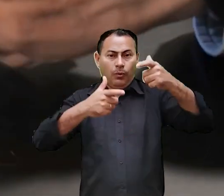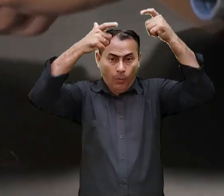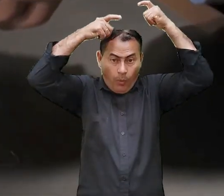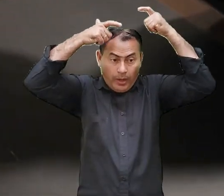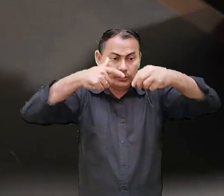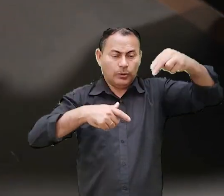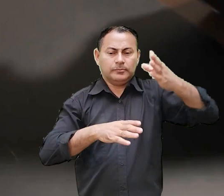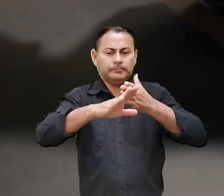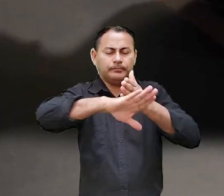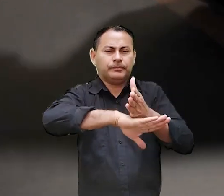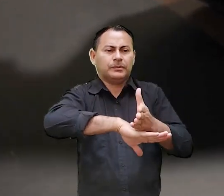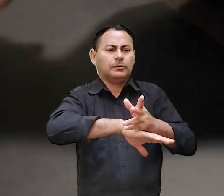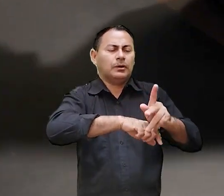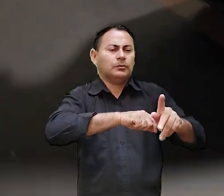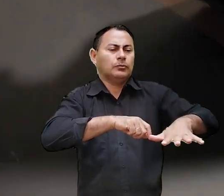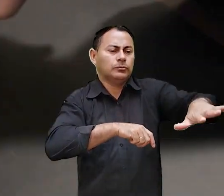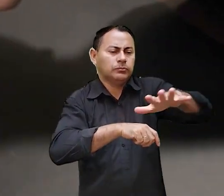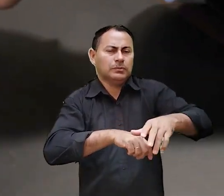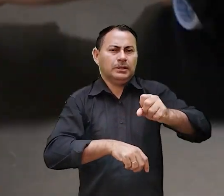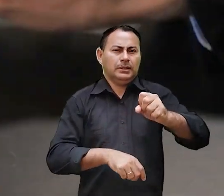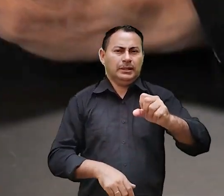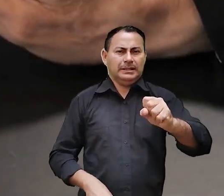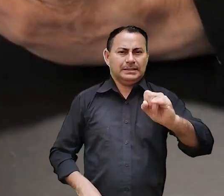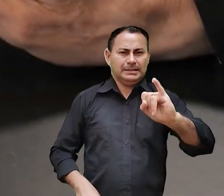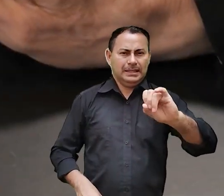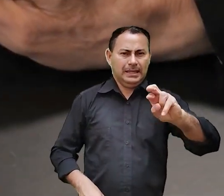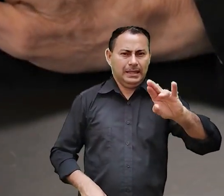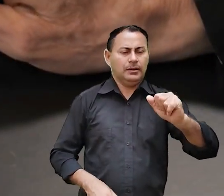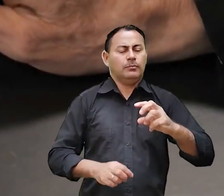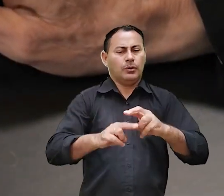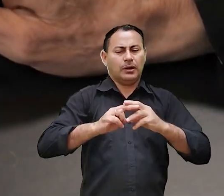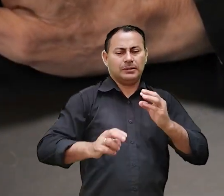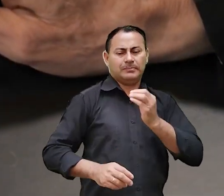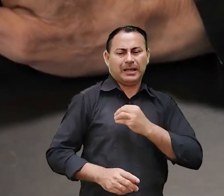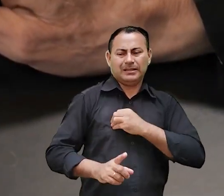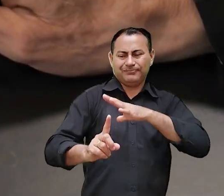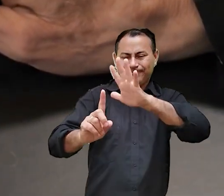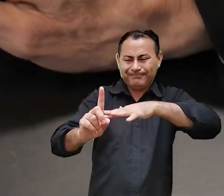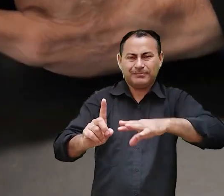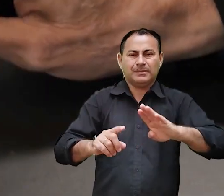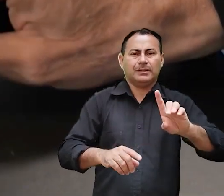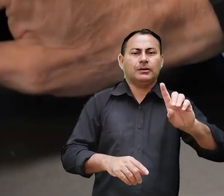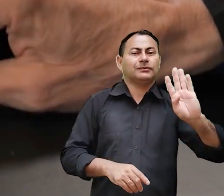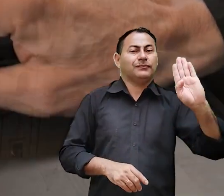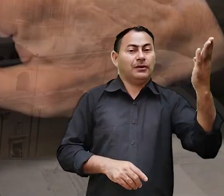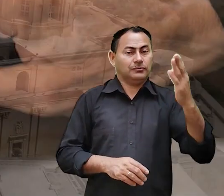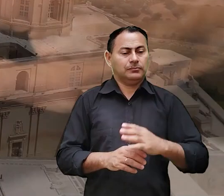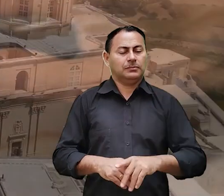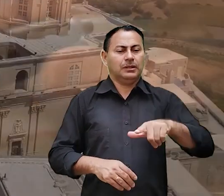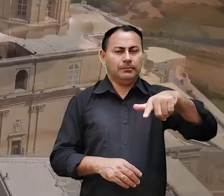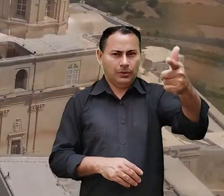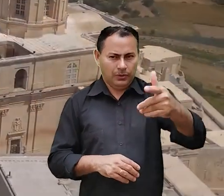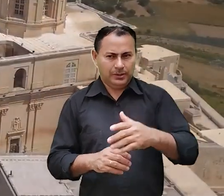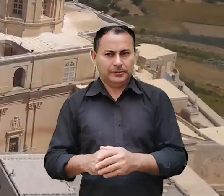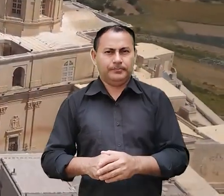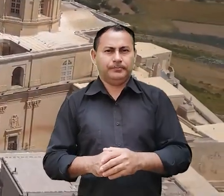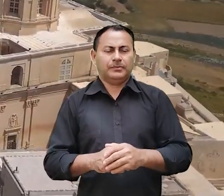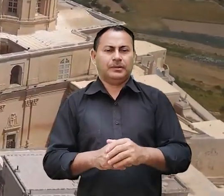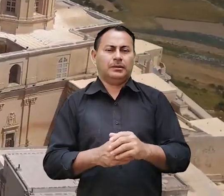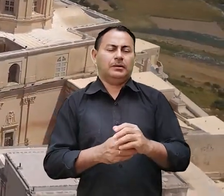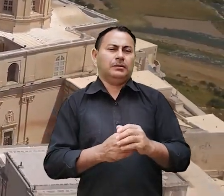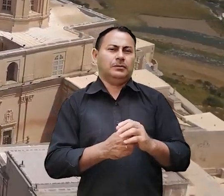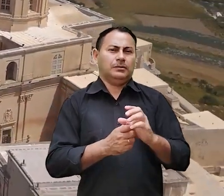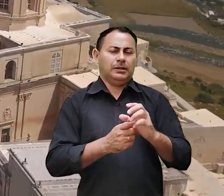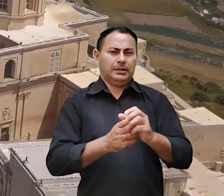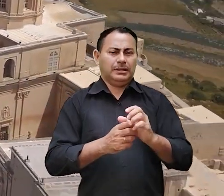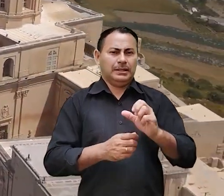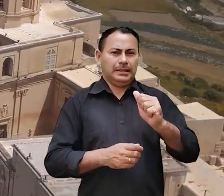norte na forma da invasão da assíria por causa do seu pecado de idolatria depois que os assírios invadiram o reino do